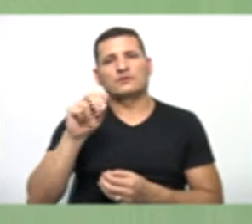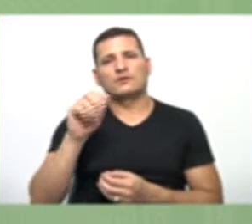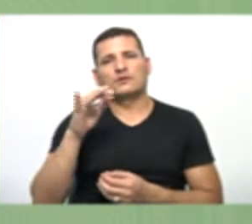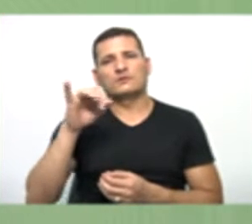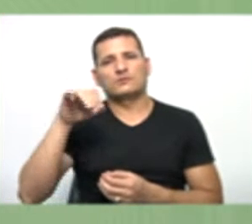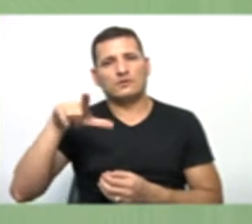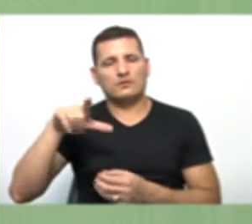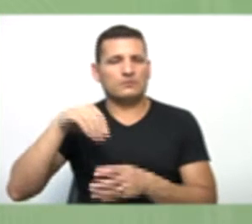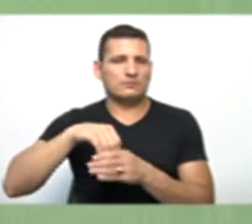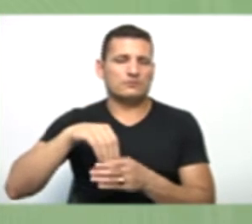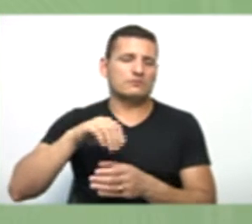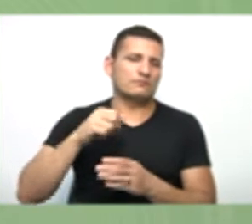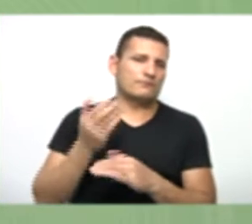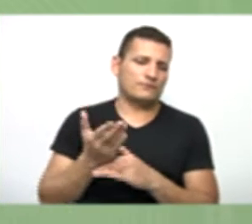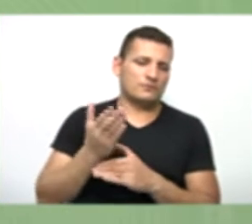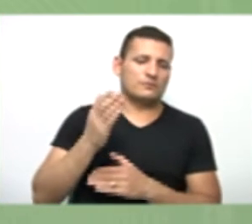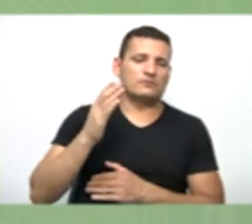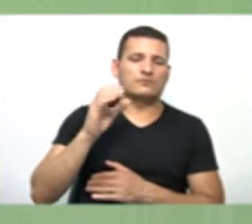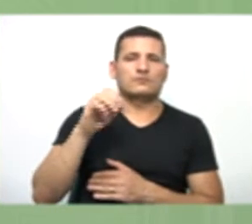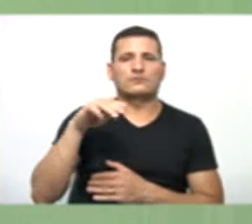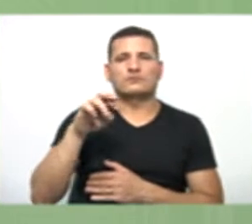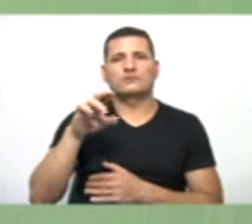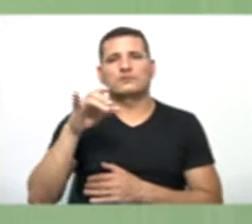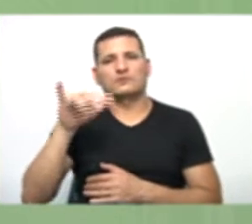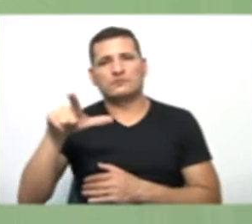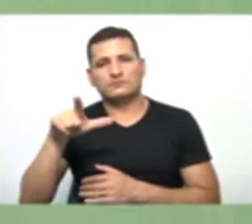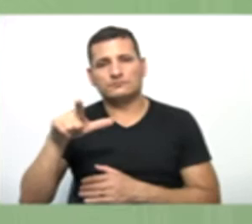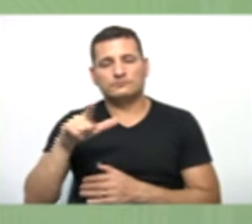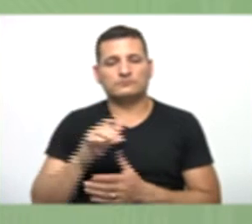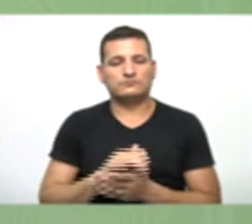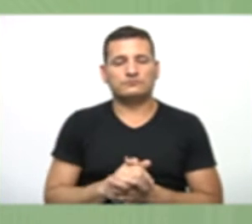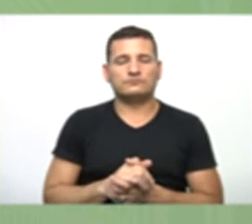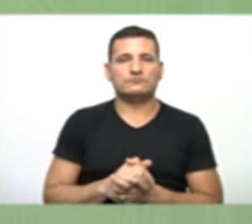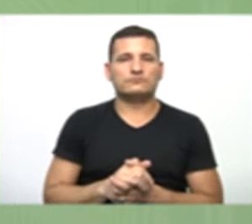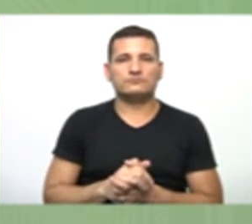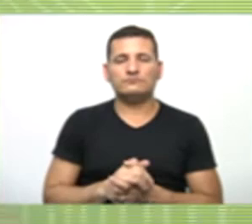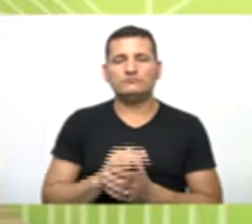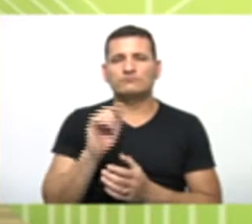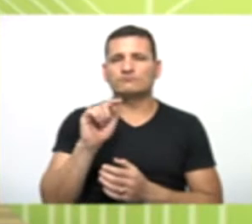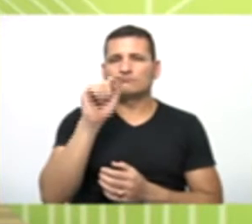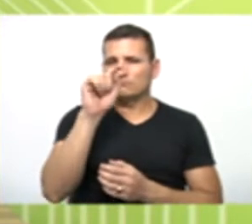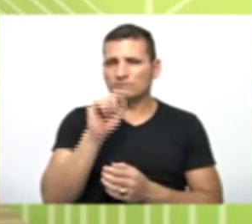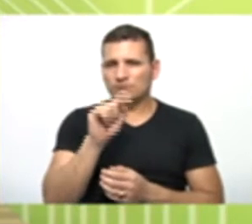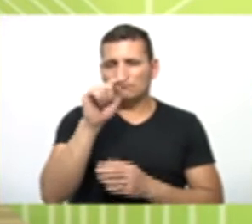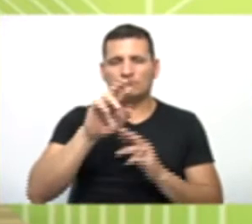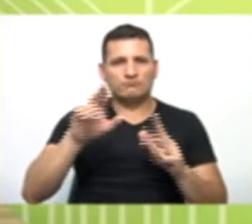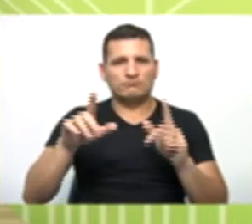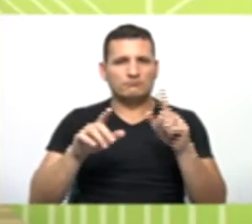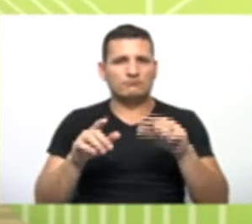e do comercial por fora. O que muda de um modelo de desconto para outro